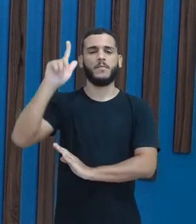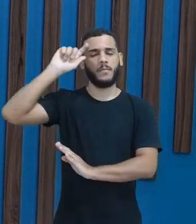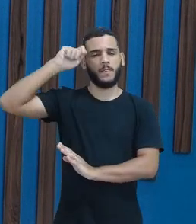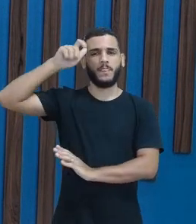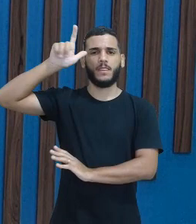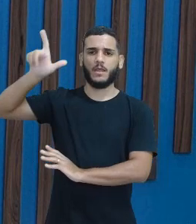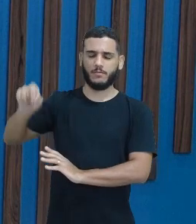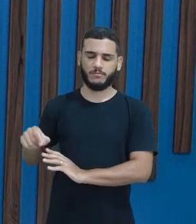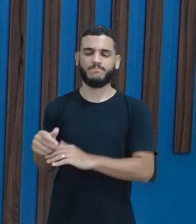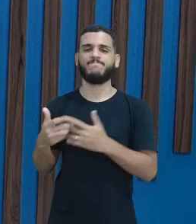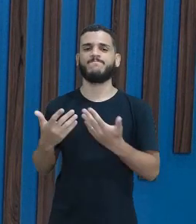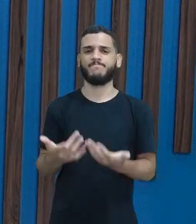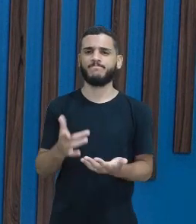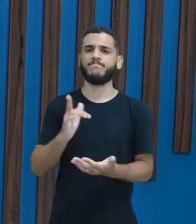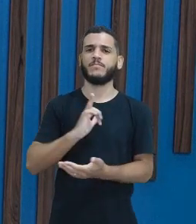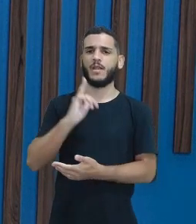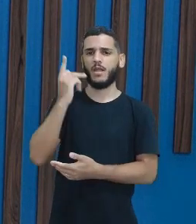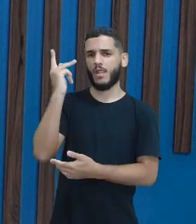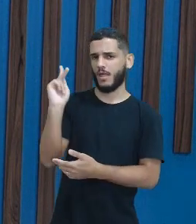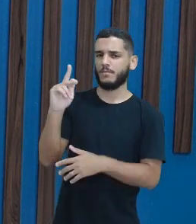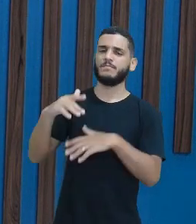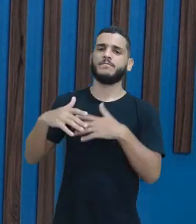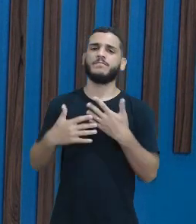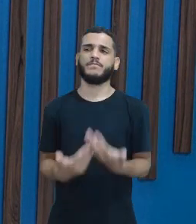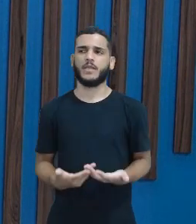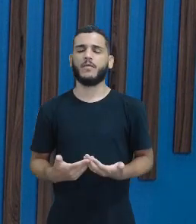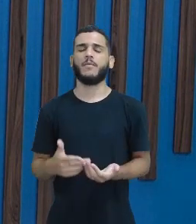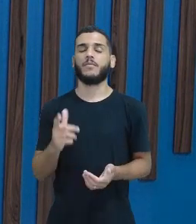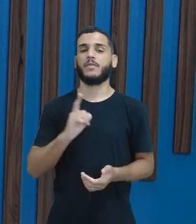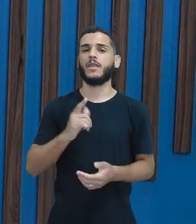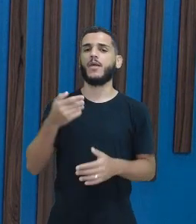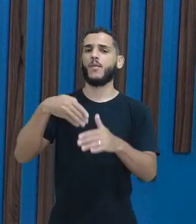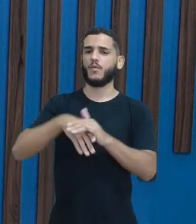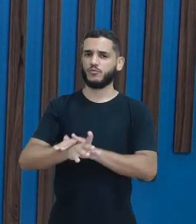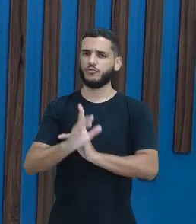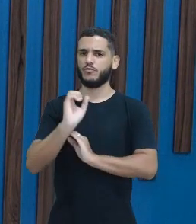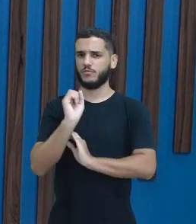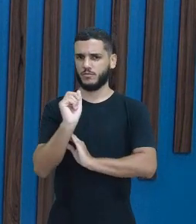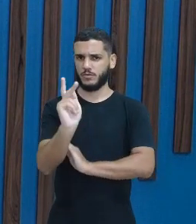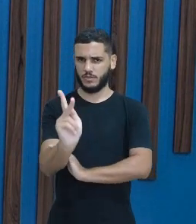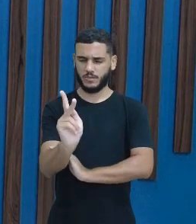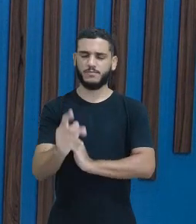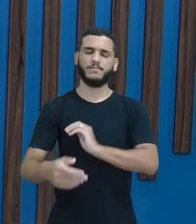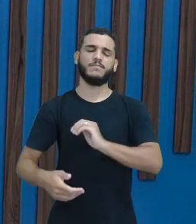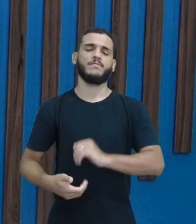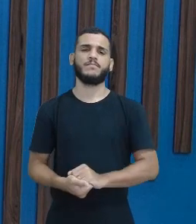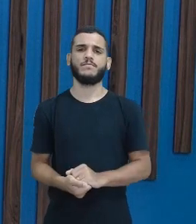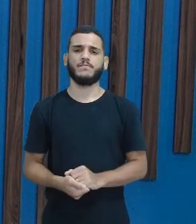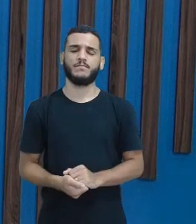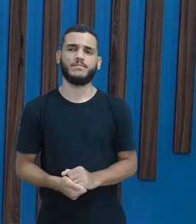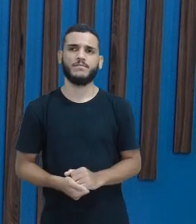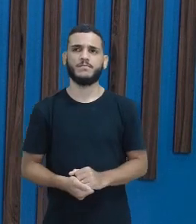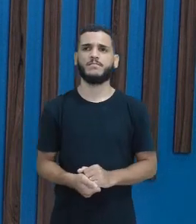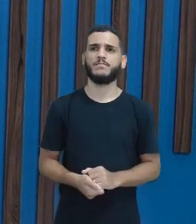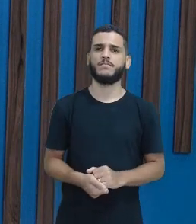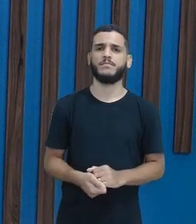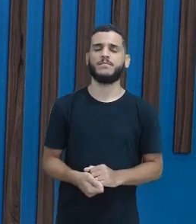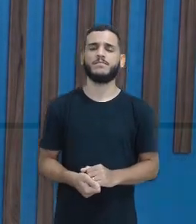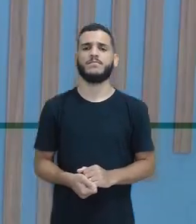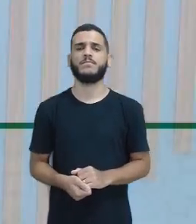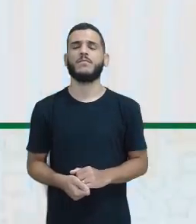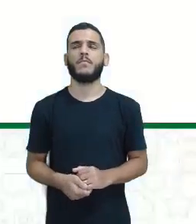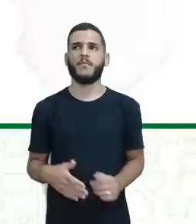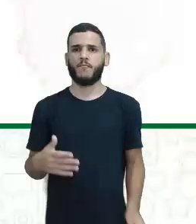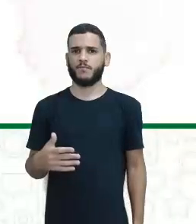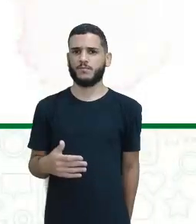países, onde existe esse costume, pessoal.